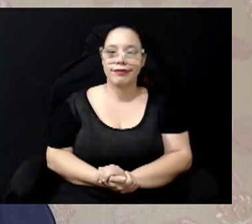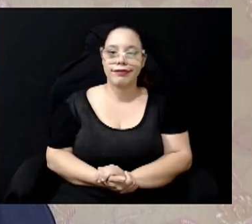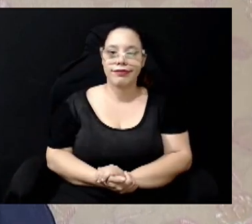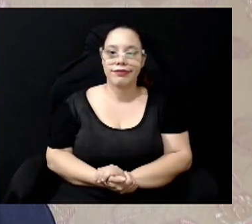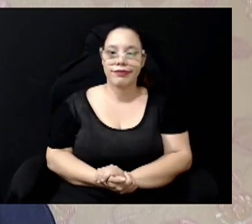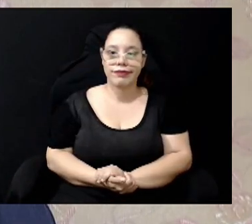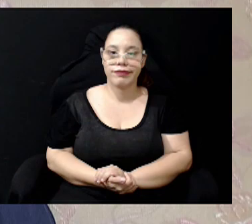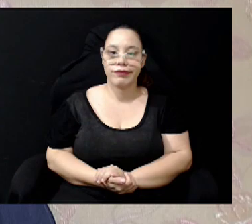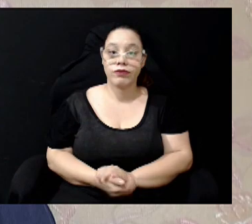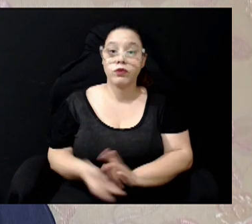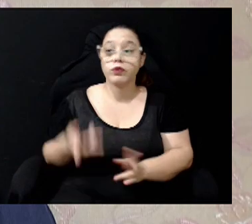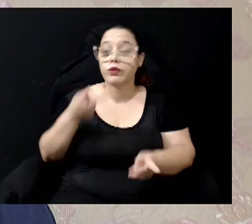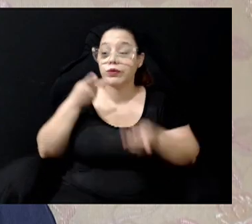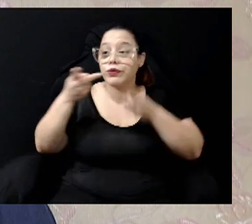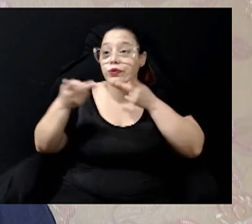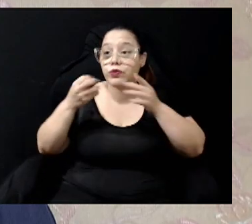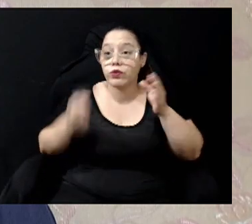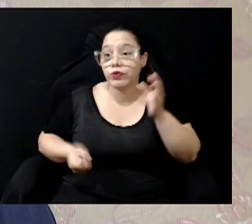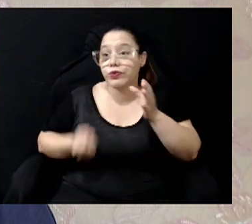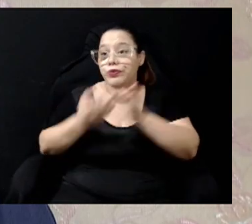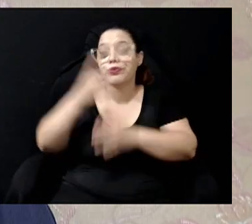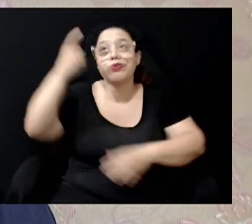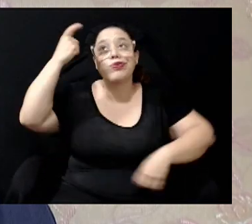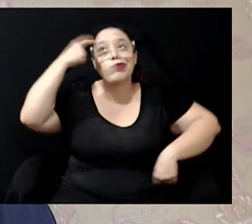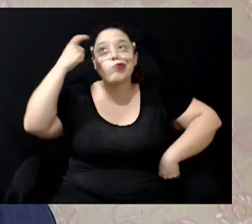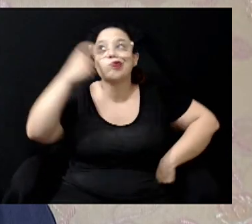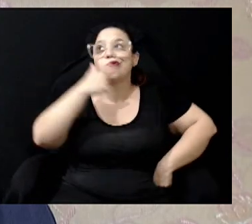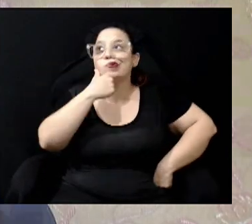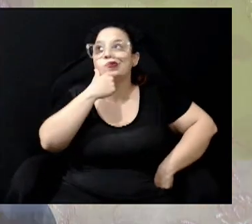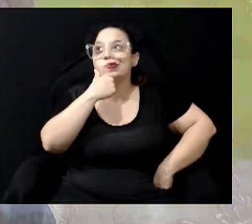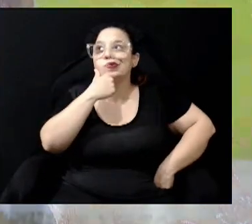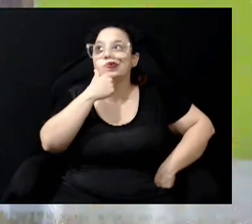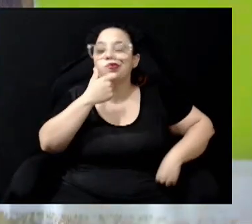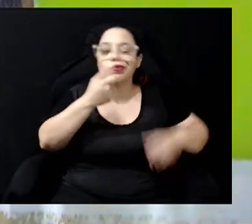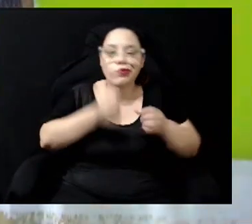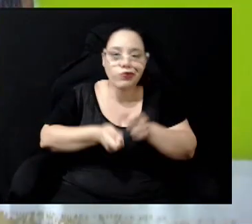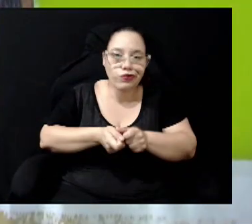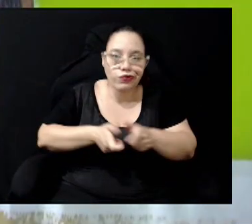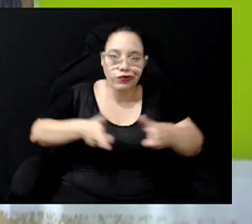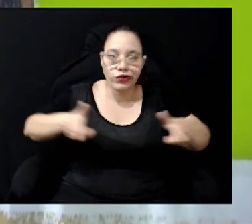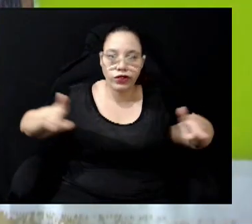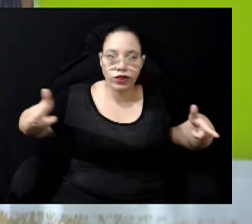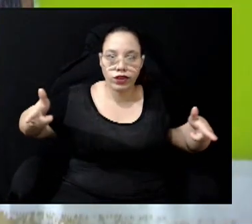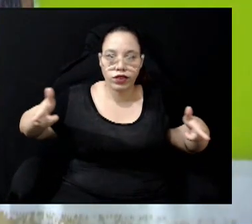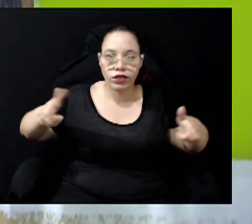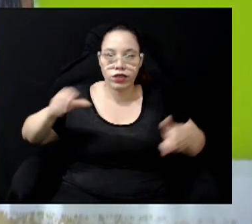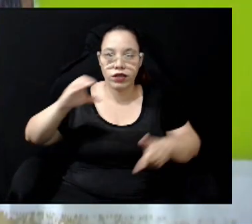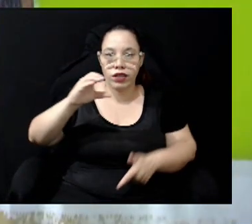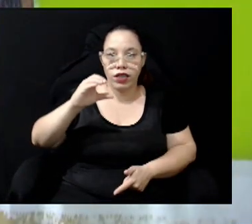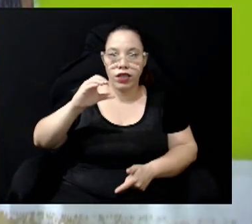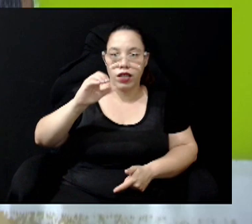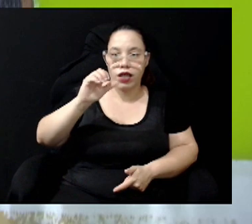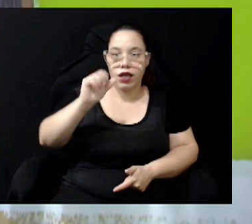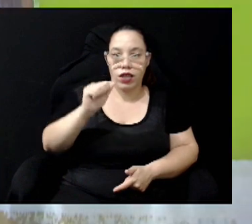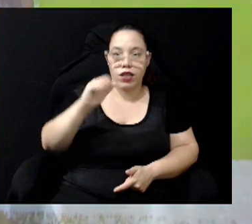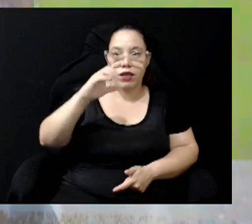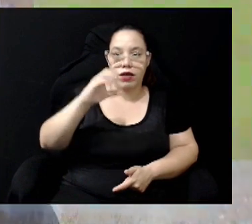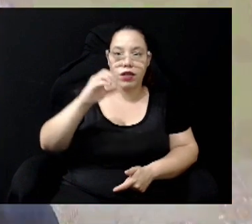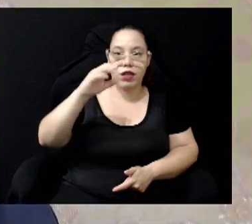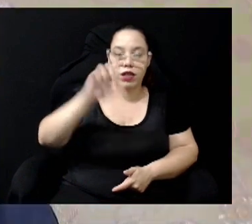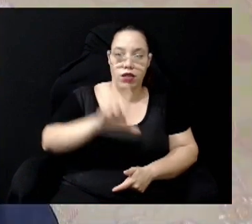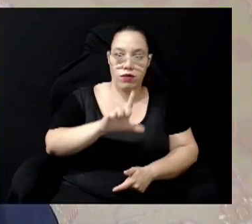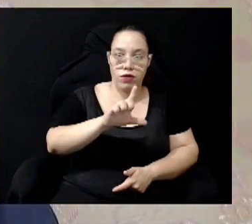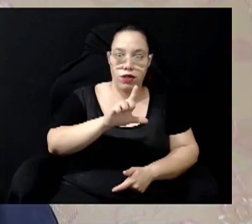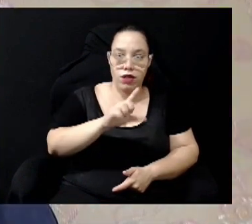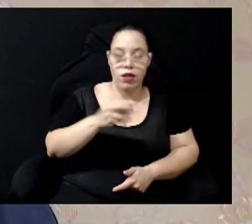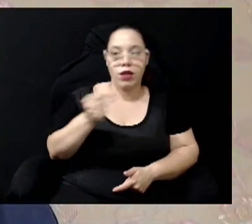conversa surgiu a ideia da criação da Academia Campinense de Letras. Os anos se passaram, eles